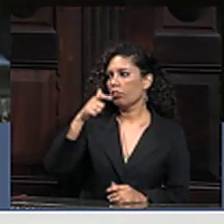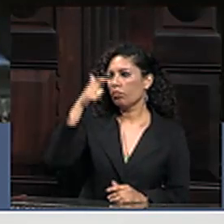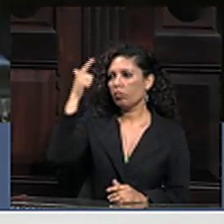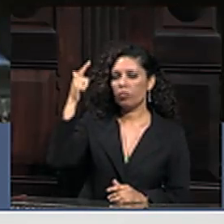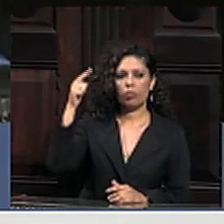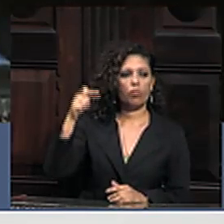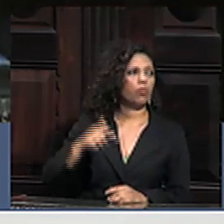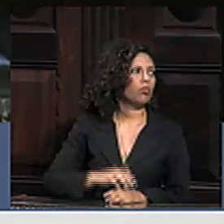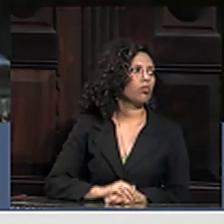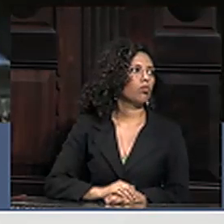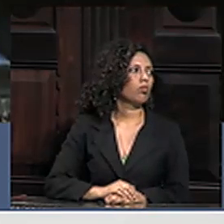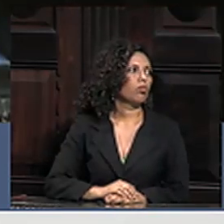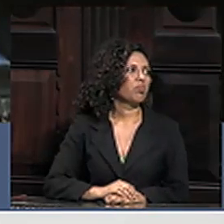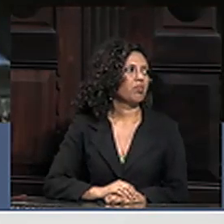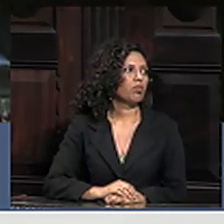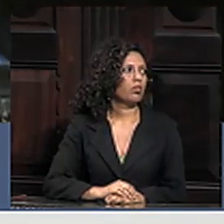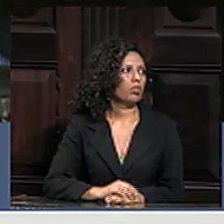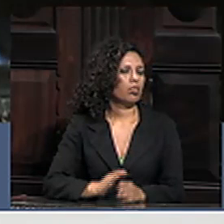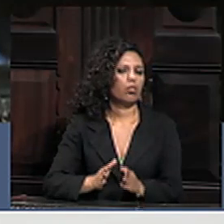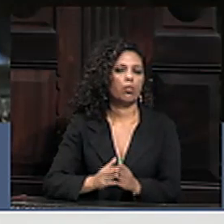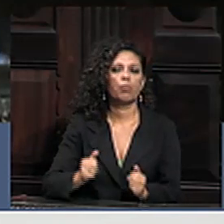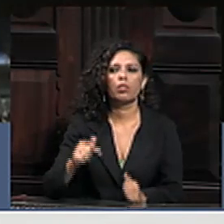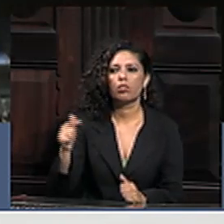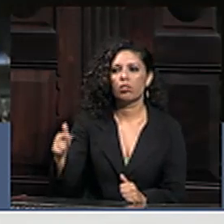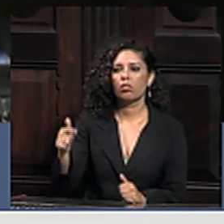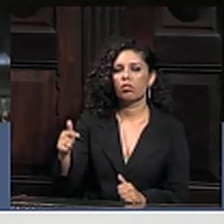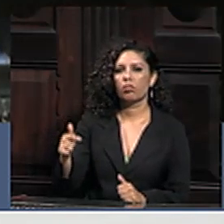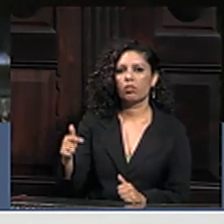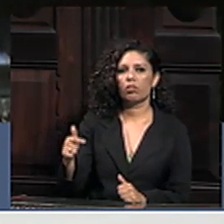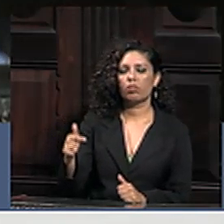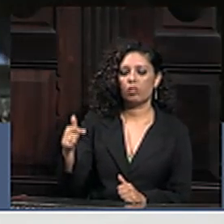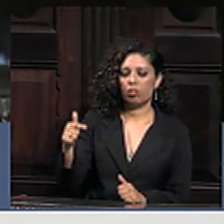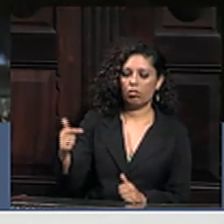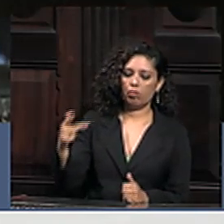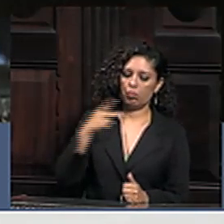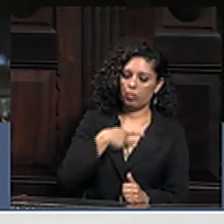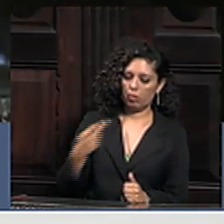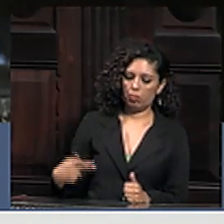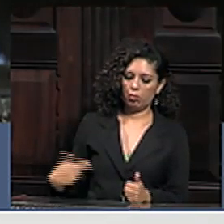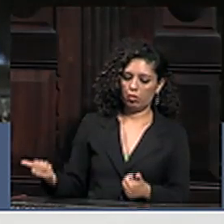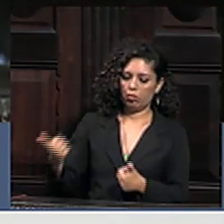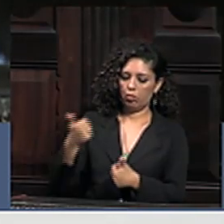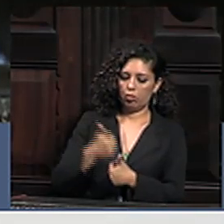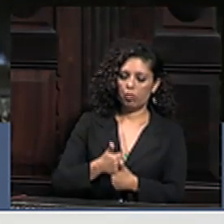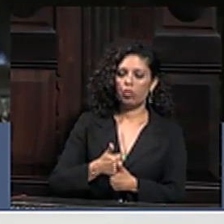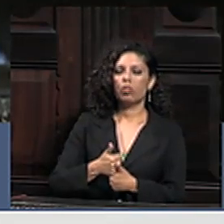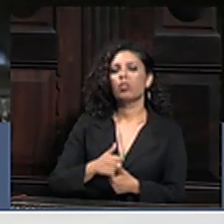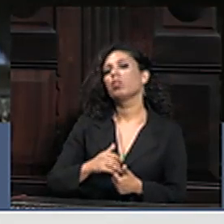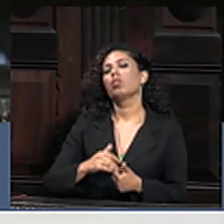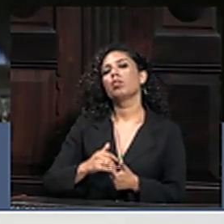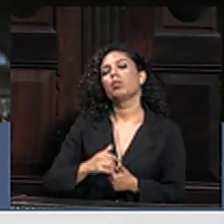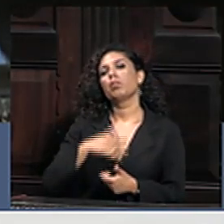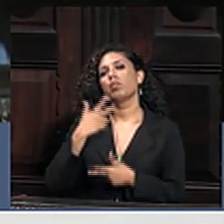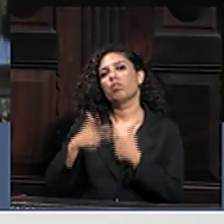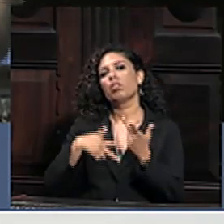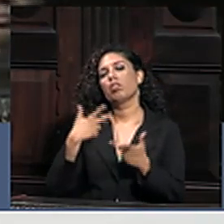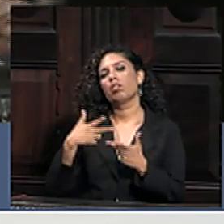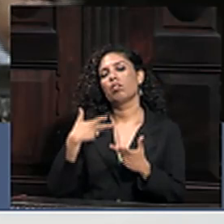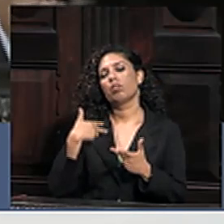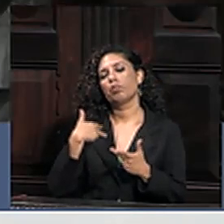Peço a Vossa Excelência que assuma a presidência dos trabalhos para que eu possa usar a tribuna como próximo e último orador inscrito.